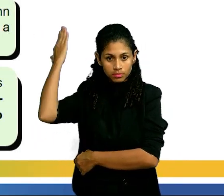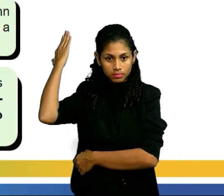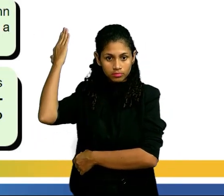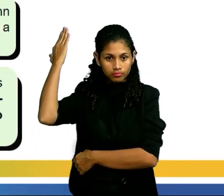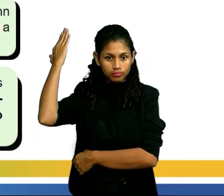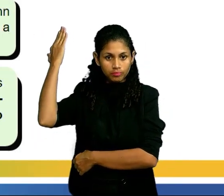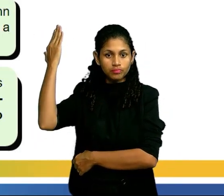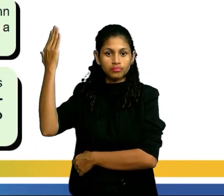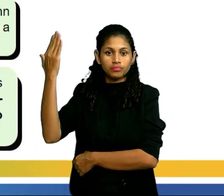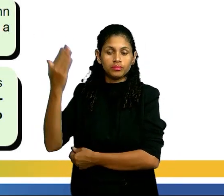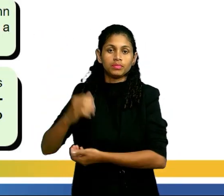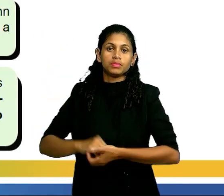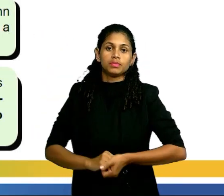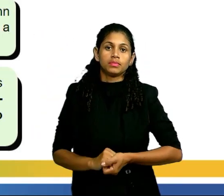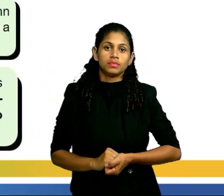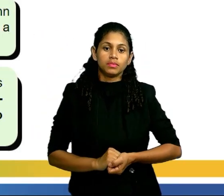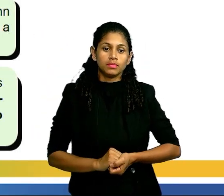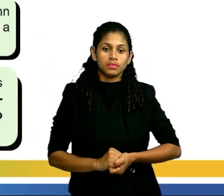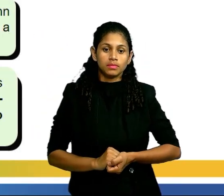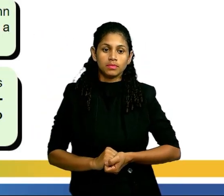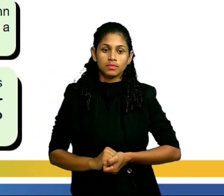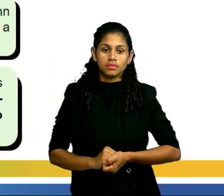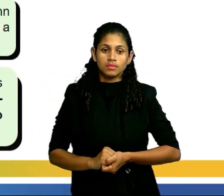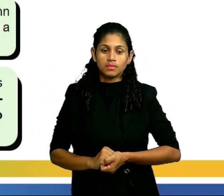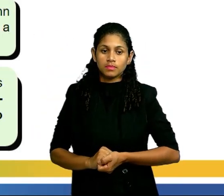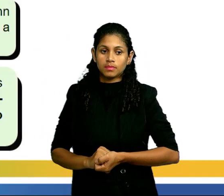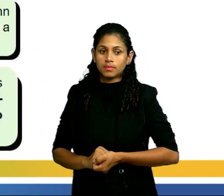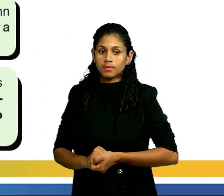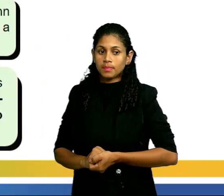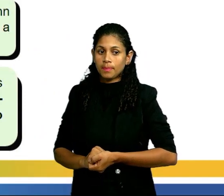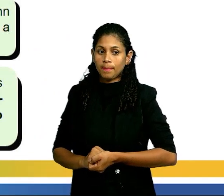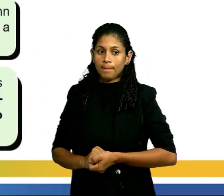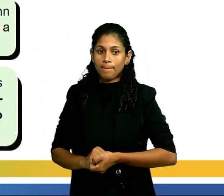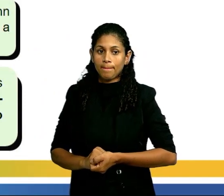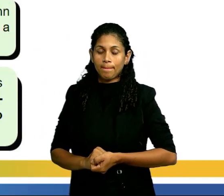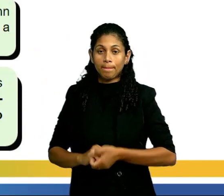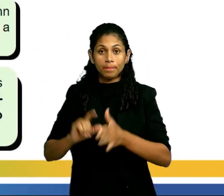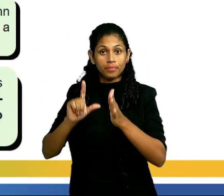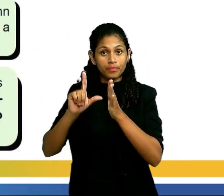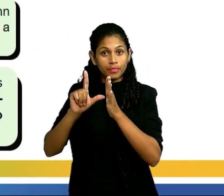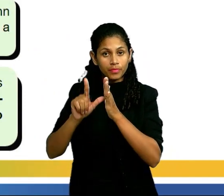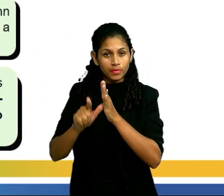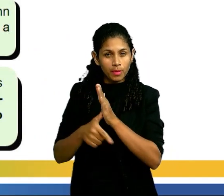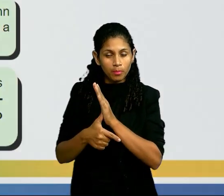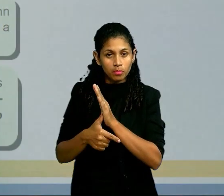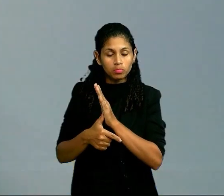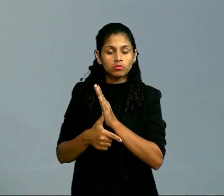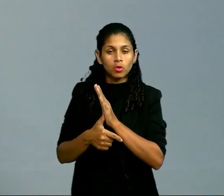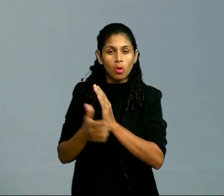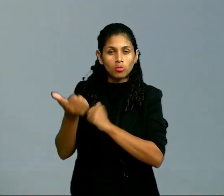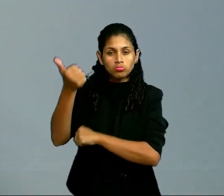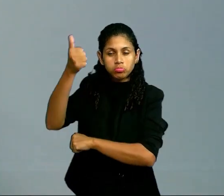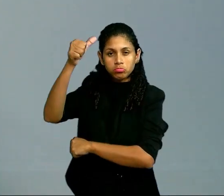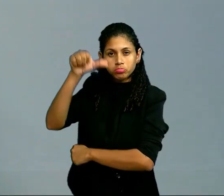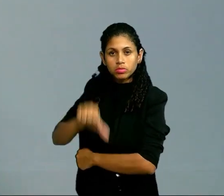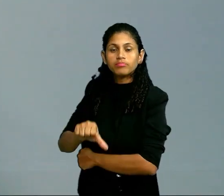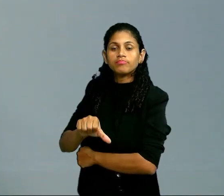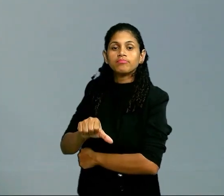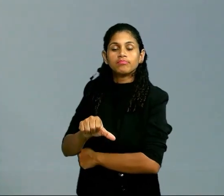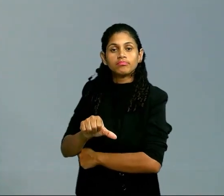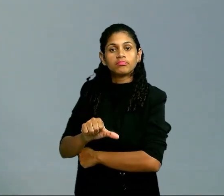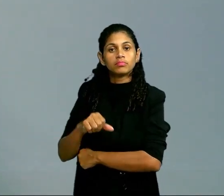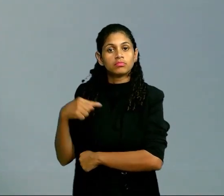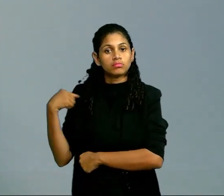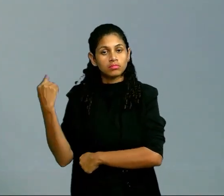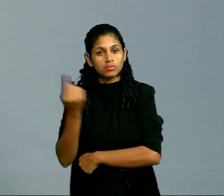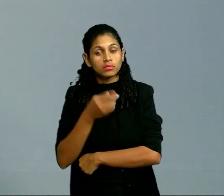que era o líder da União Soviética no momento. Depois dessa crise, né, dos mísseis de Cuba, nós vamos